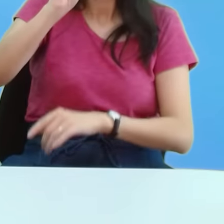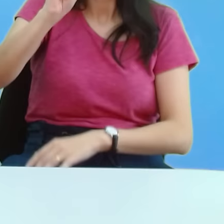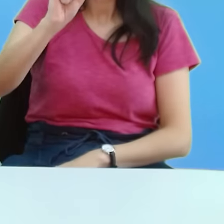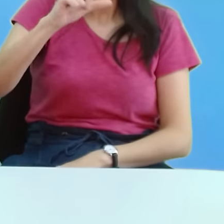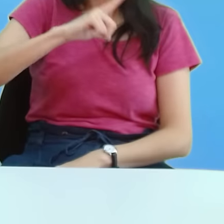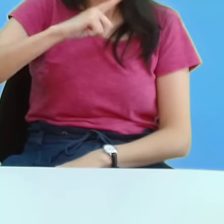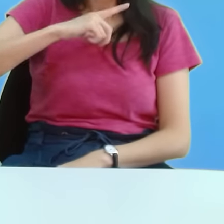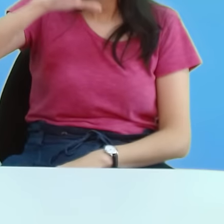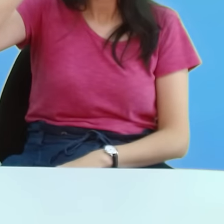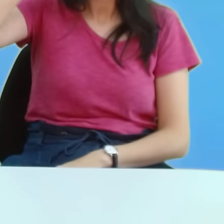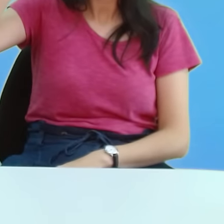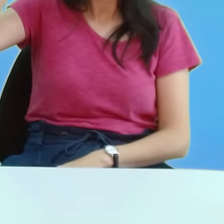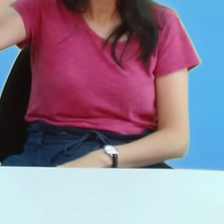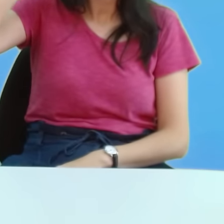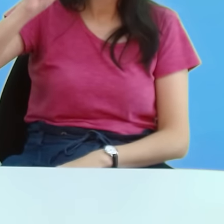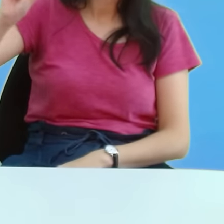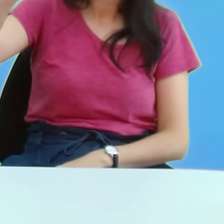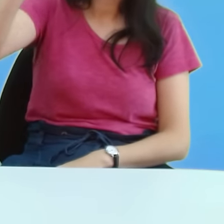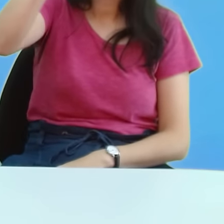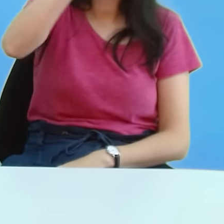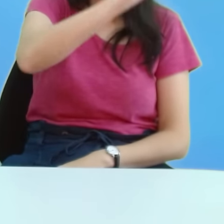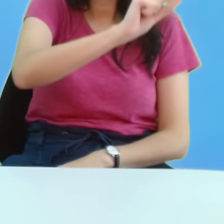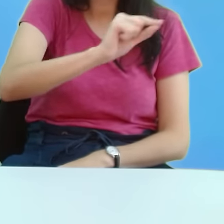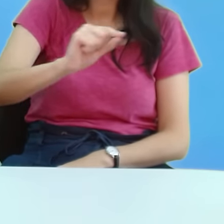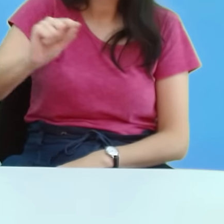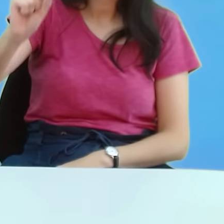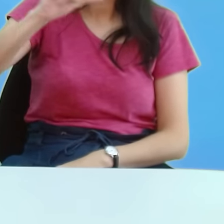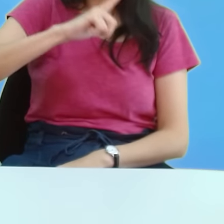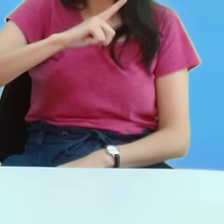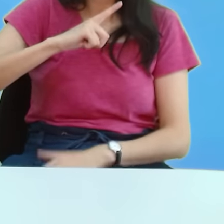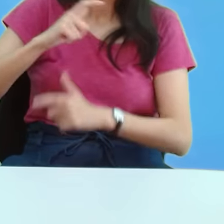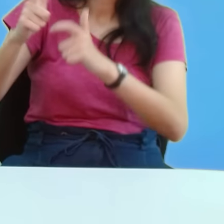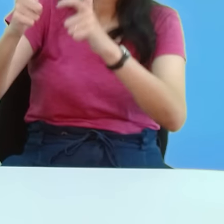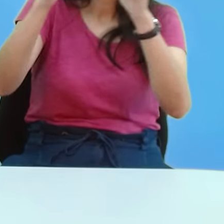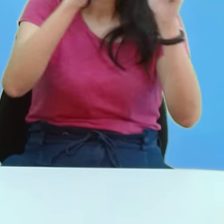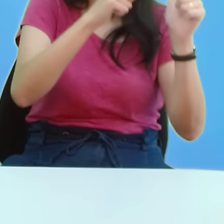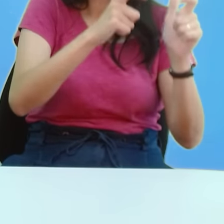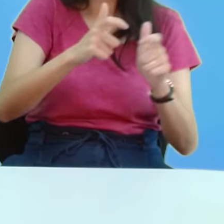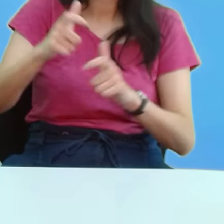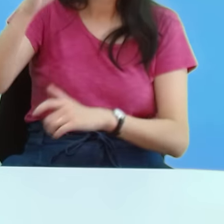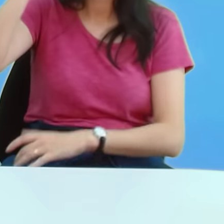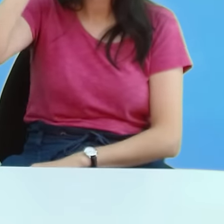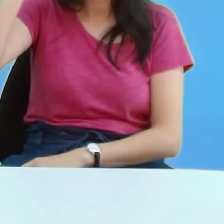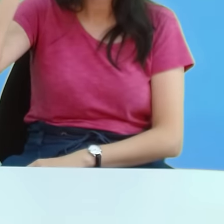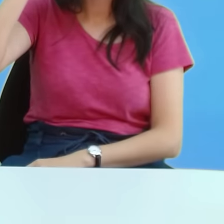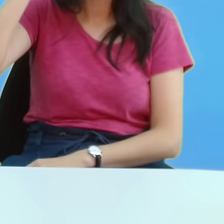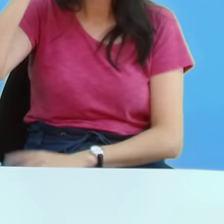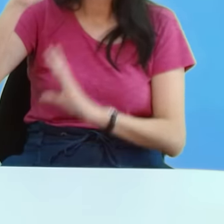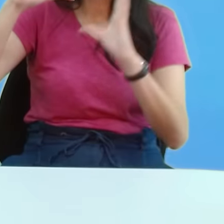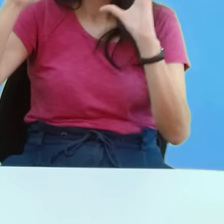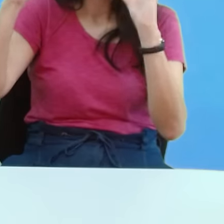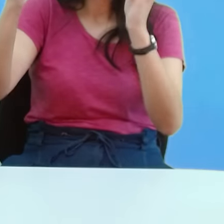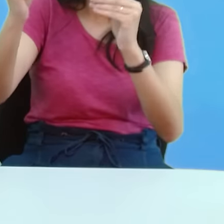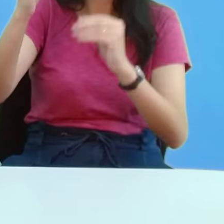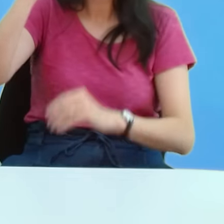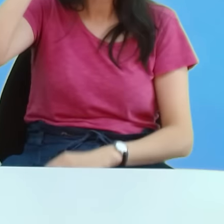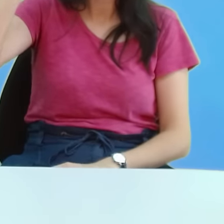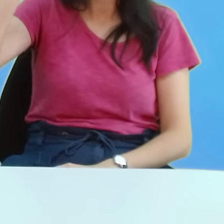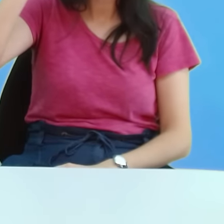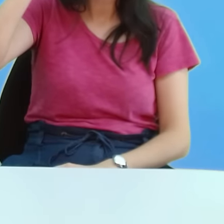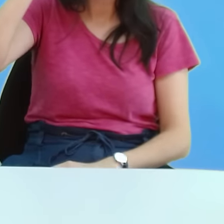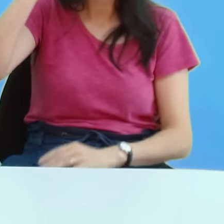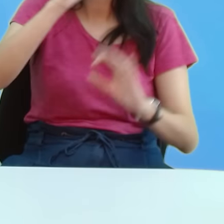estão os CAPs, né? Em quais regiões estão os CAPs, e todos os CAPs, né, dentro da